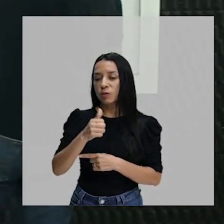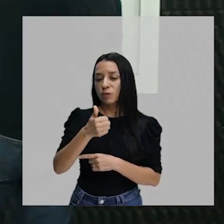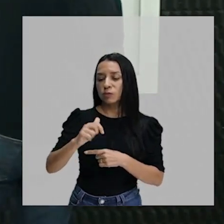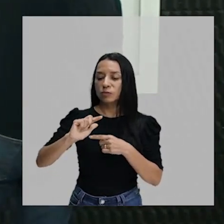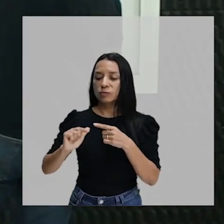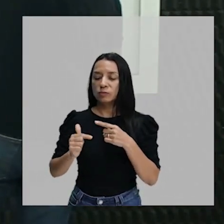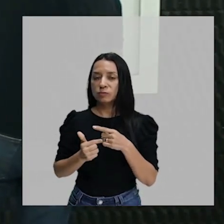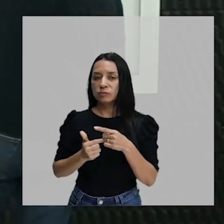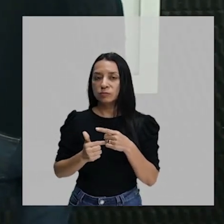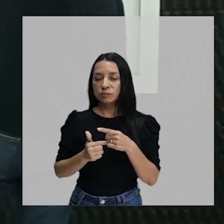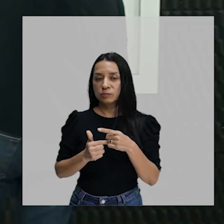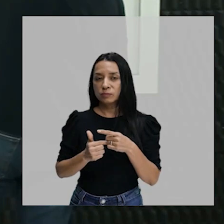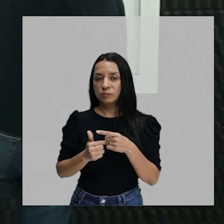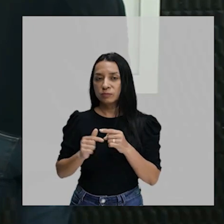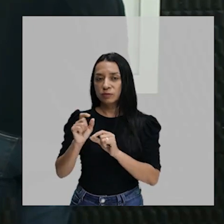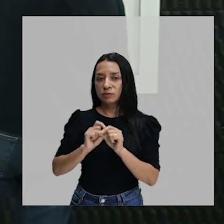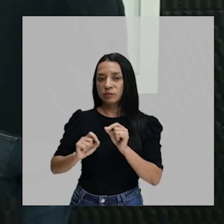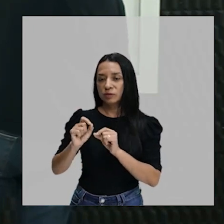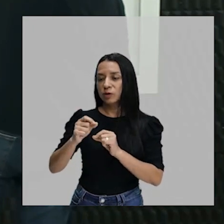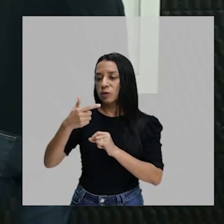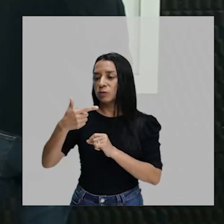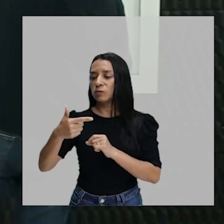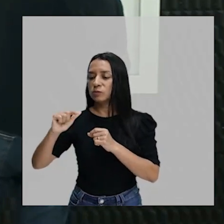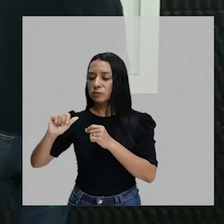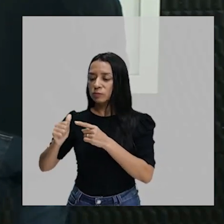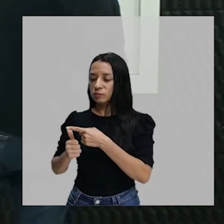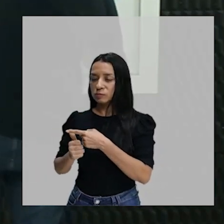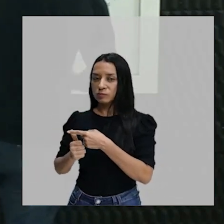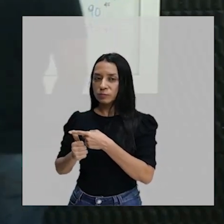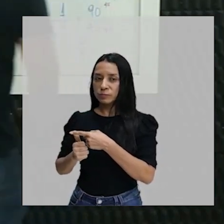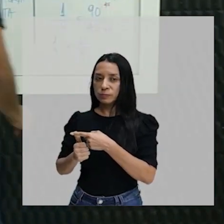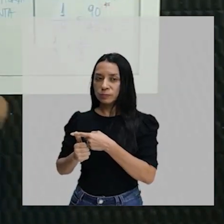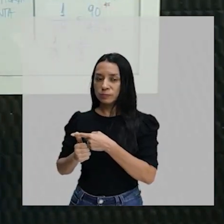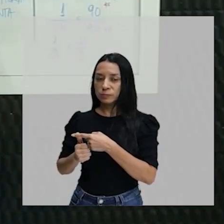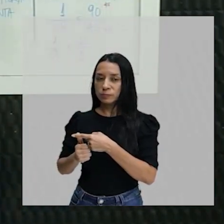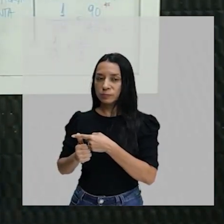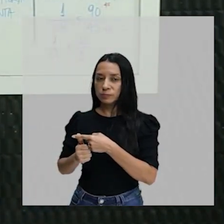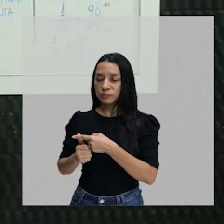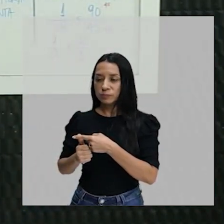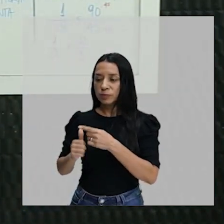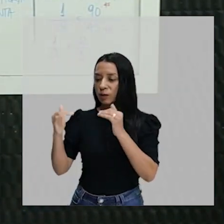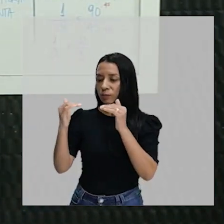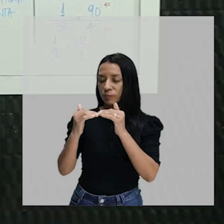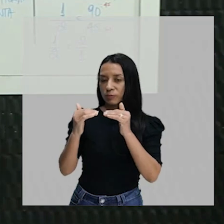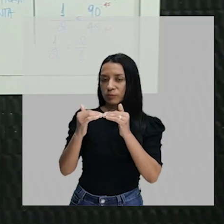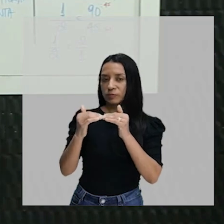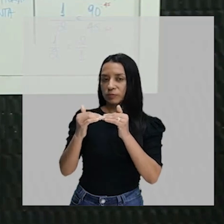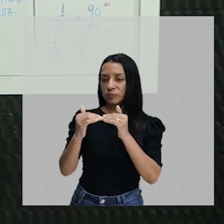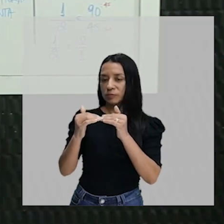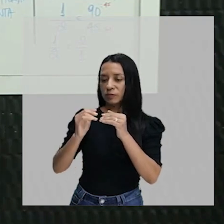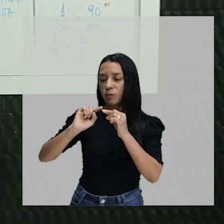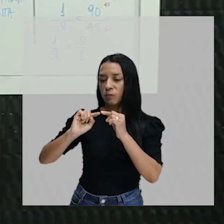sobre dois Isso aqui vai ficar dois sobre um as proporções elas são